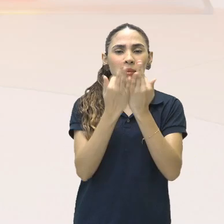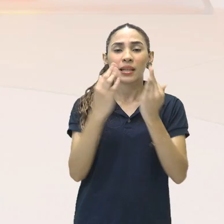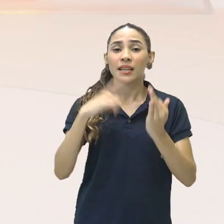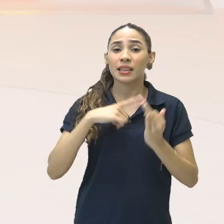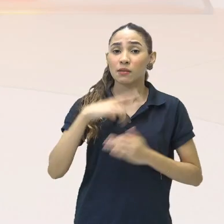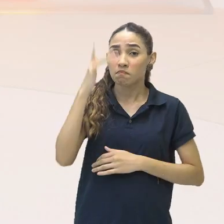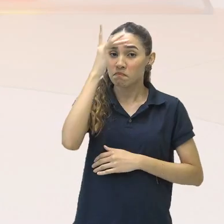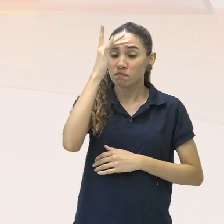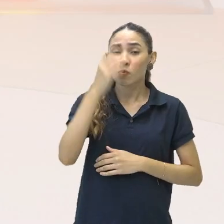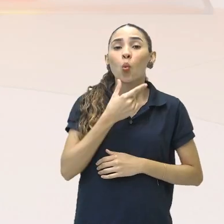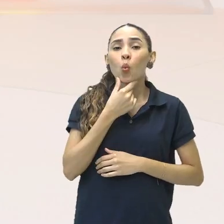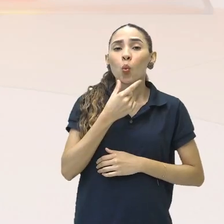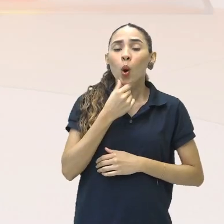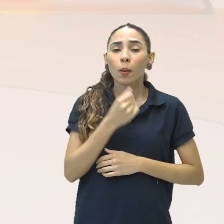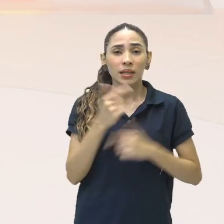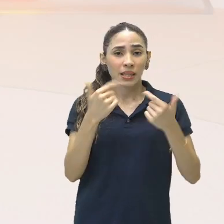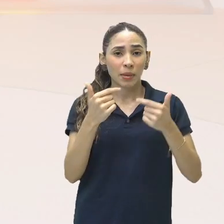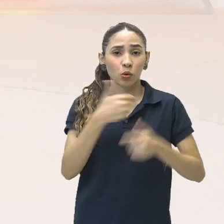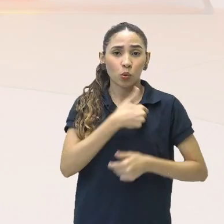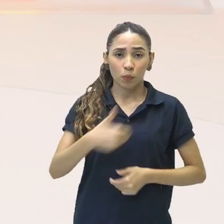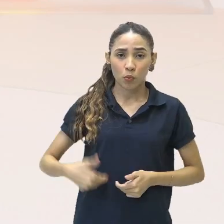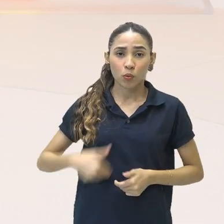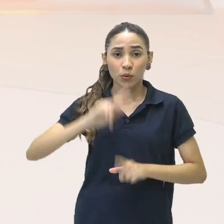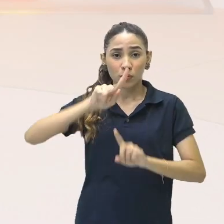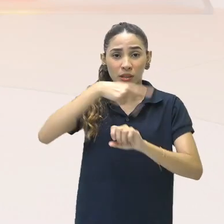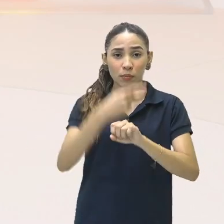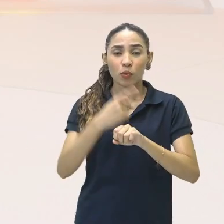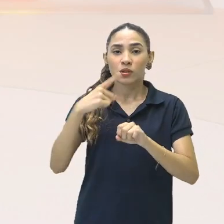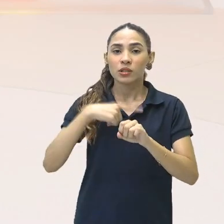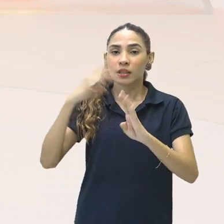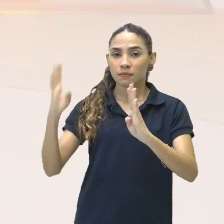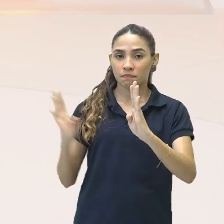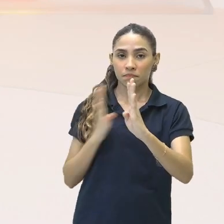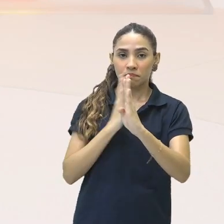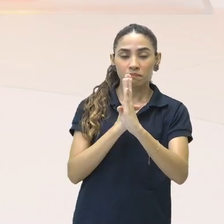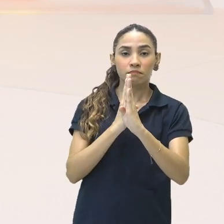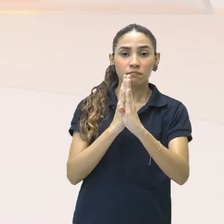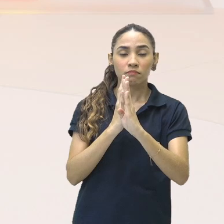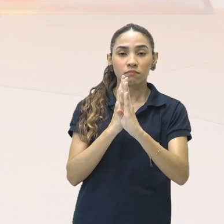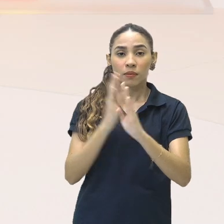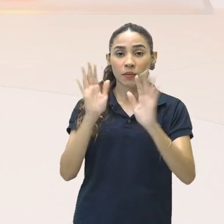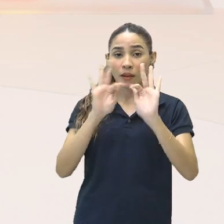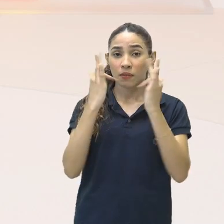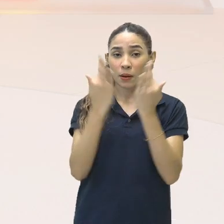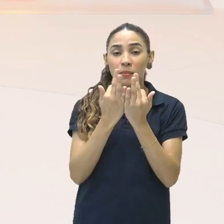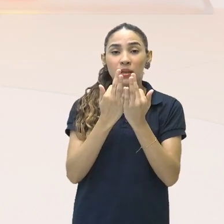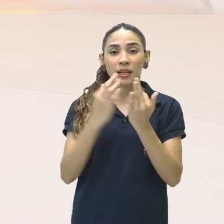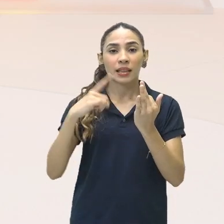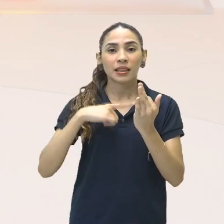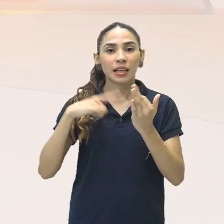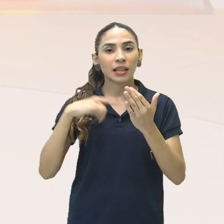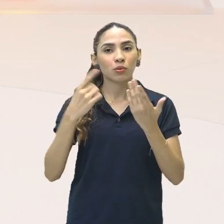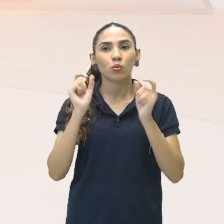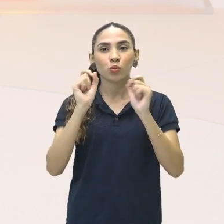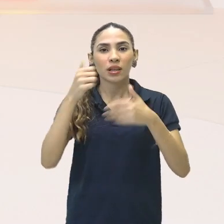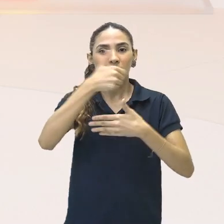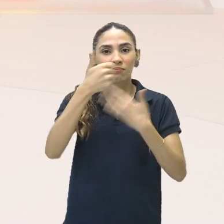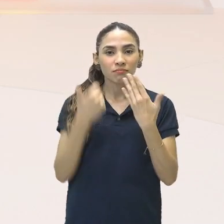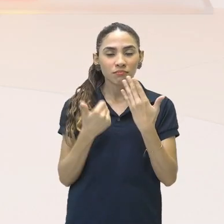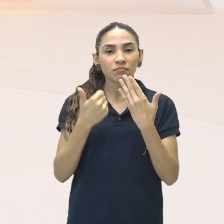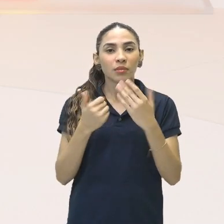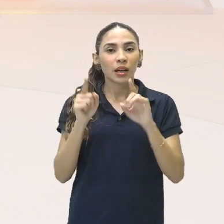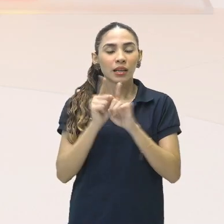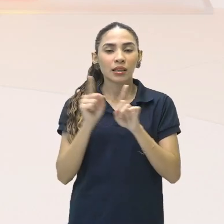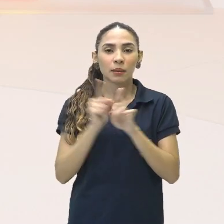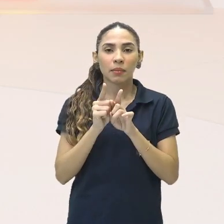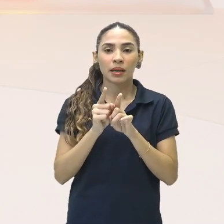funcionário público, a sua família vem logo atrás dele, né, mostrando ali uma posição de destaque e conforto,